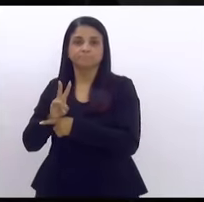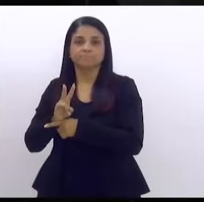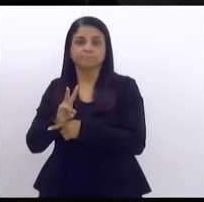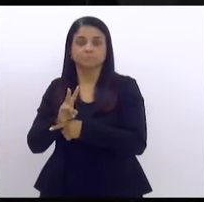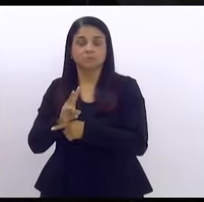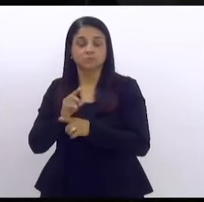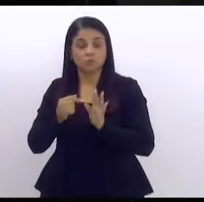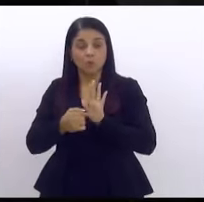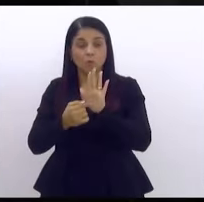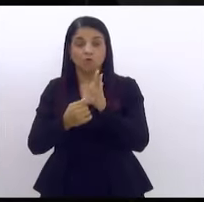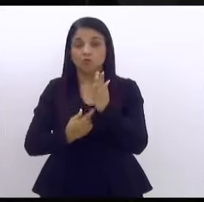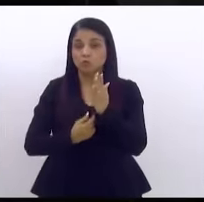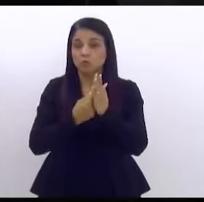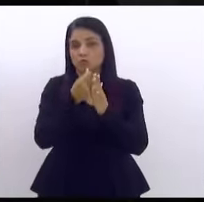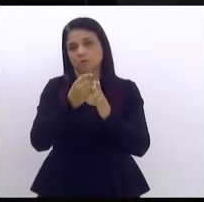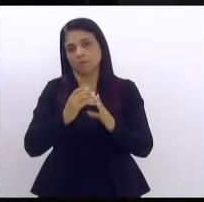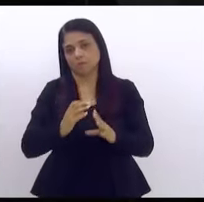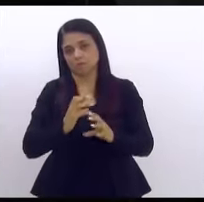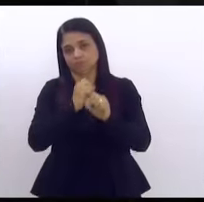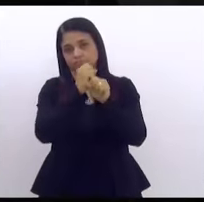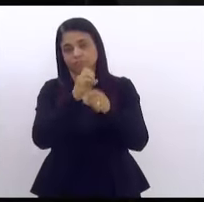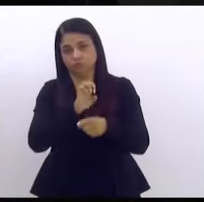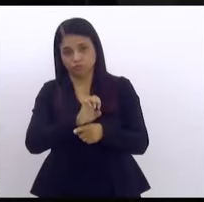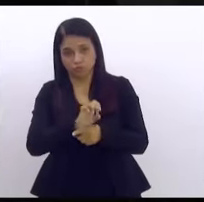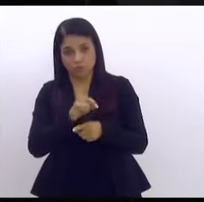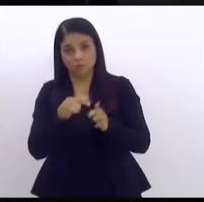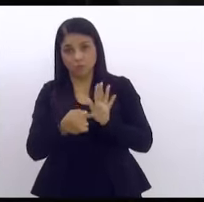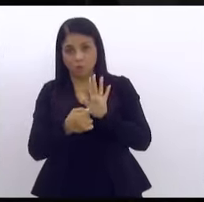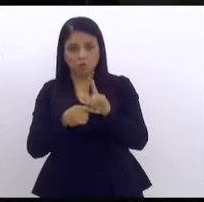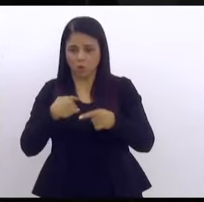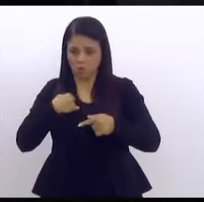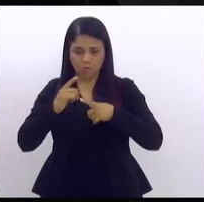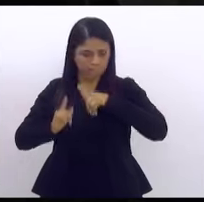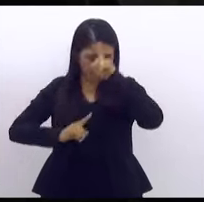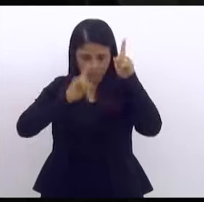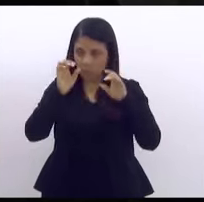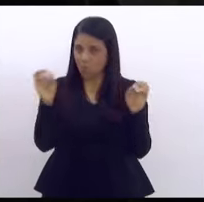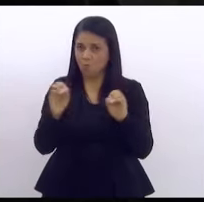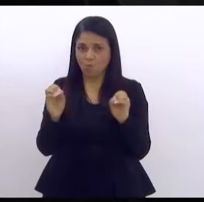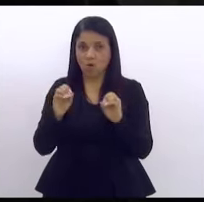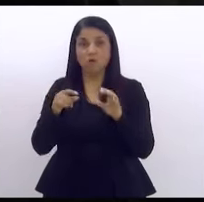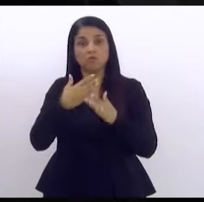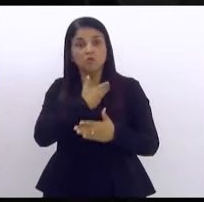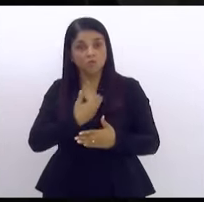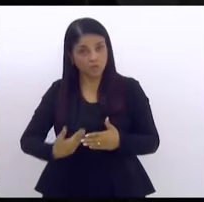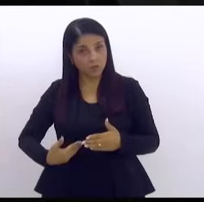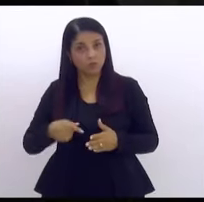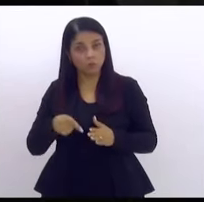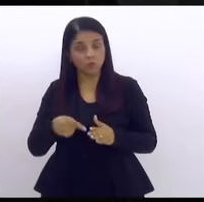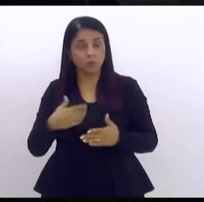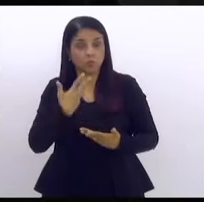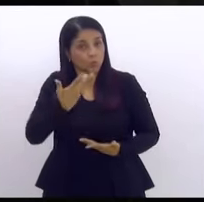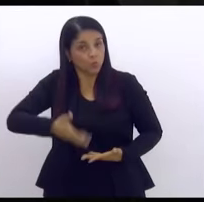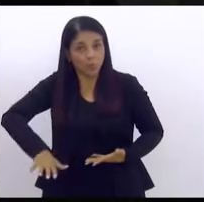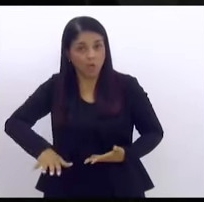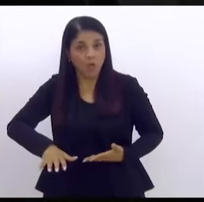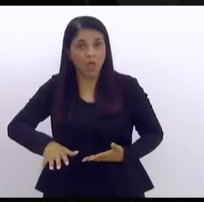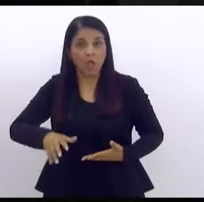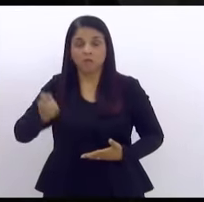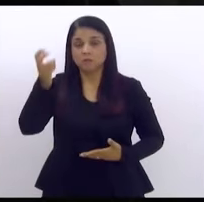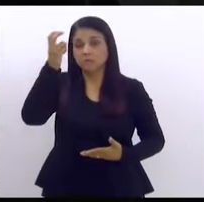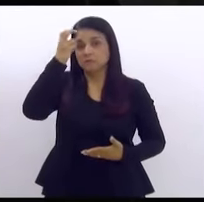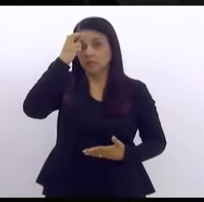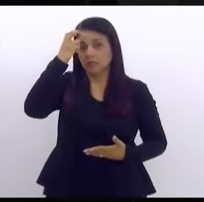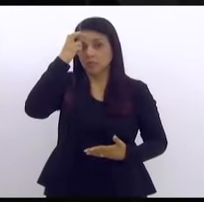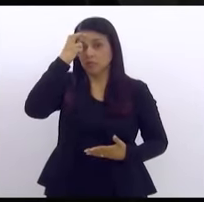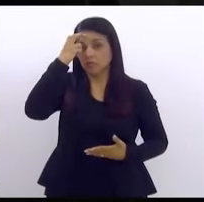orçamento do Estado. Eu não estou inventando. Está demonstrado aqui no orçamento do Estado que o governador não quer